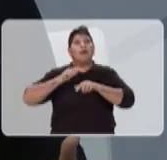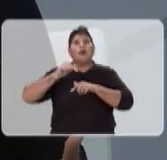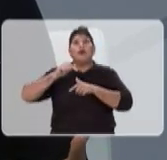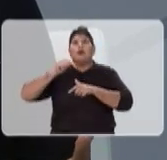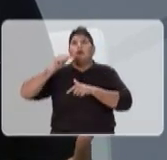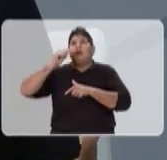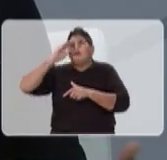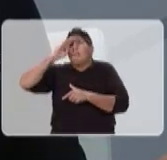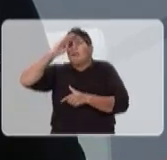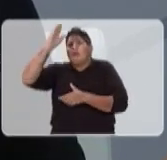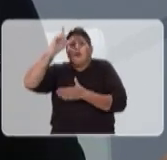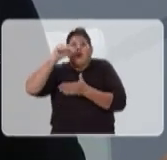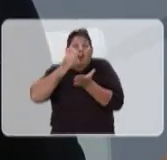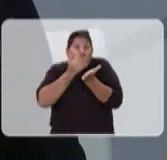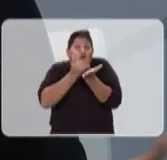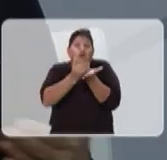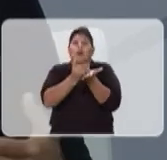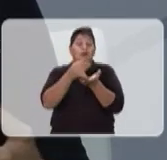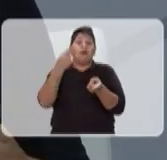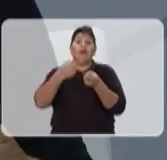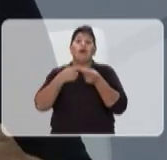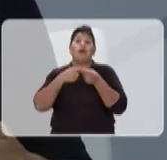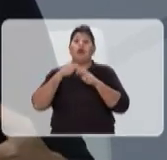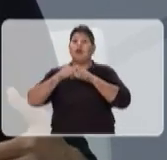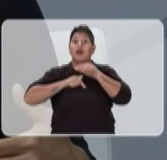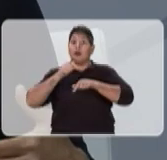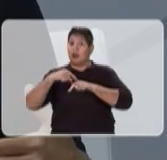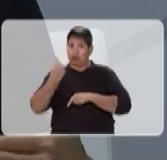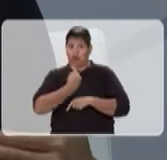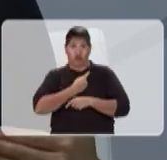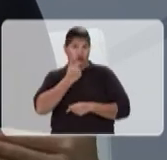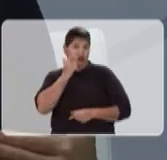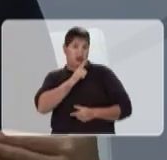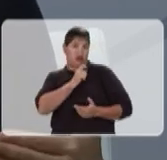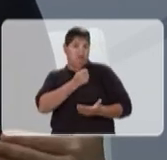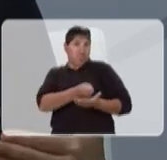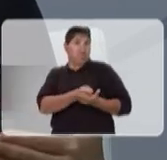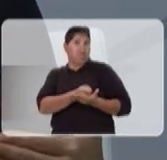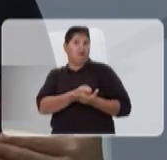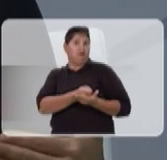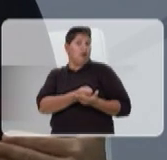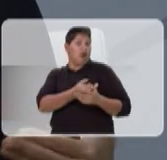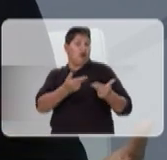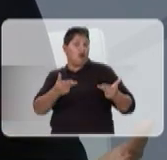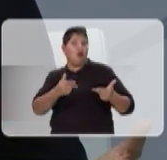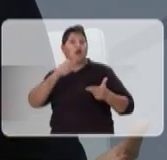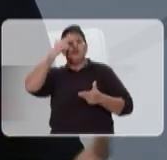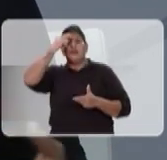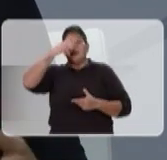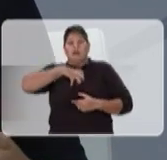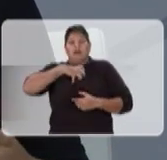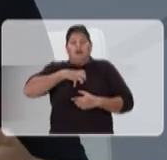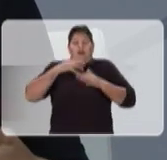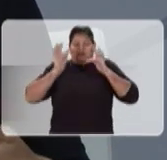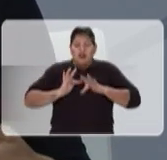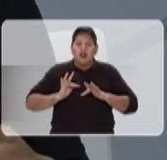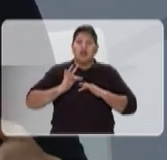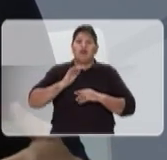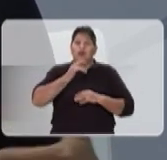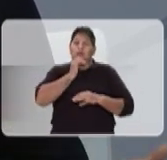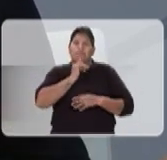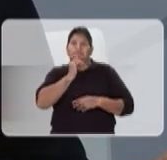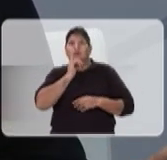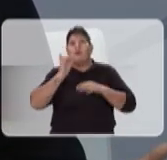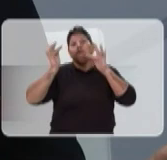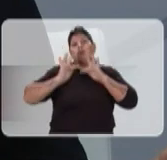né? Felicidade de ter um bom emprego, de poder ter o nosso lazer,